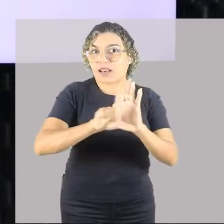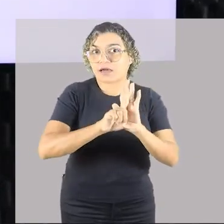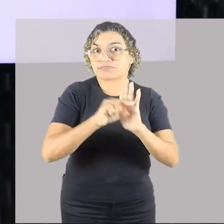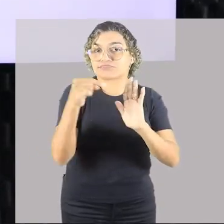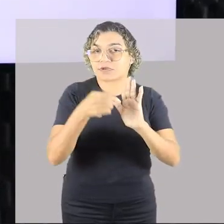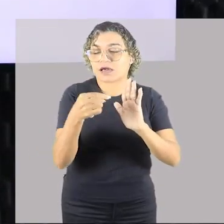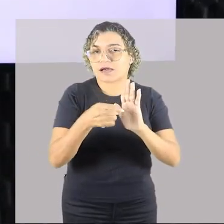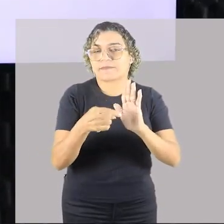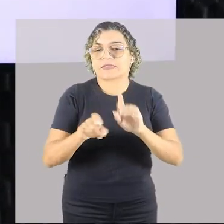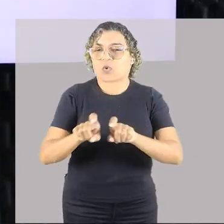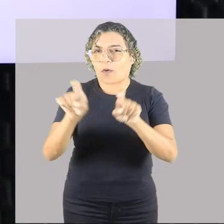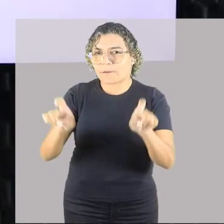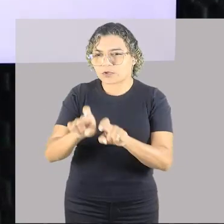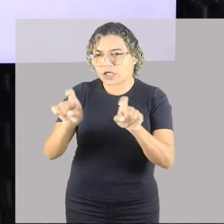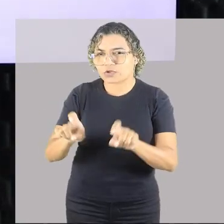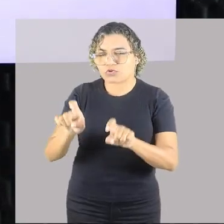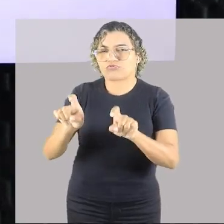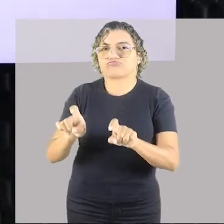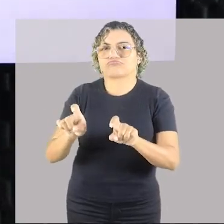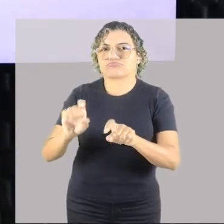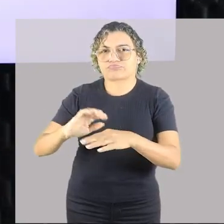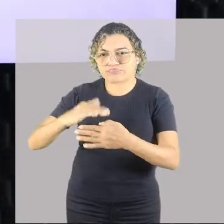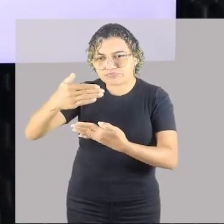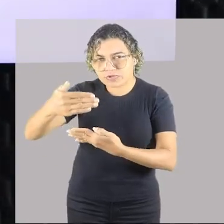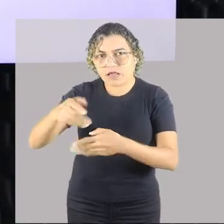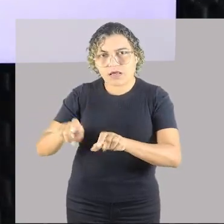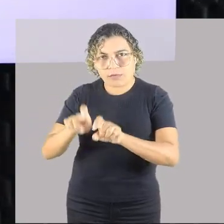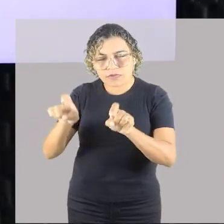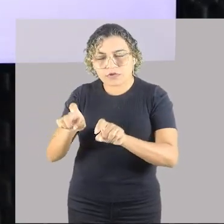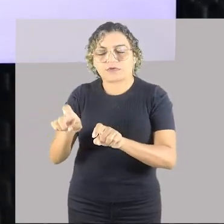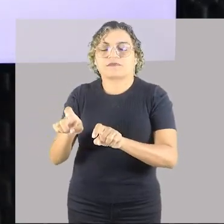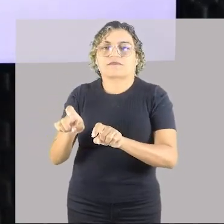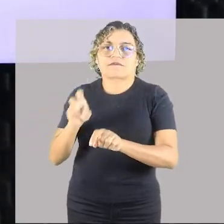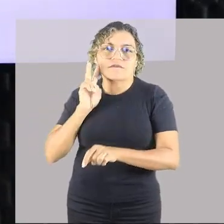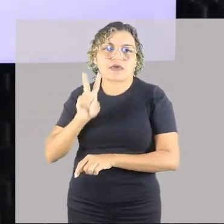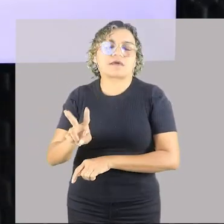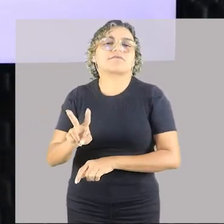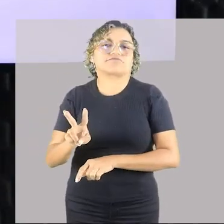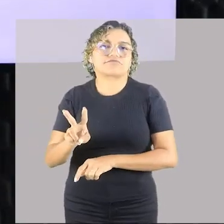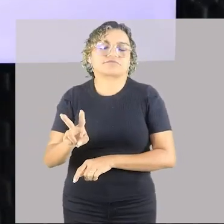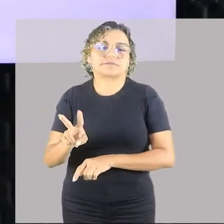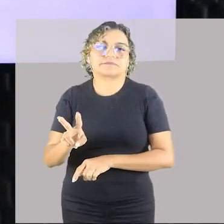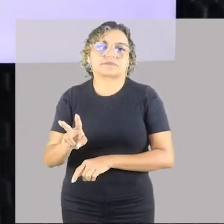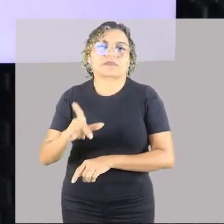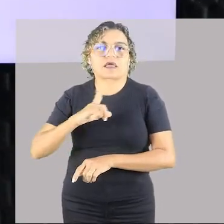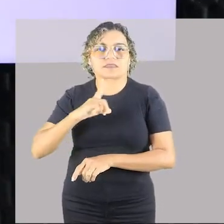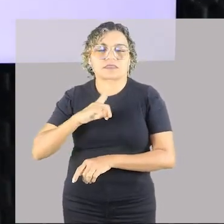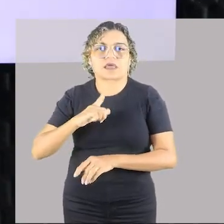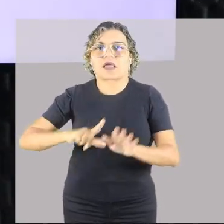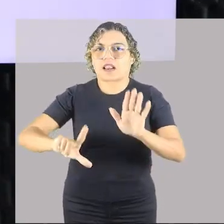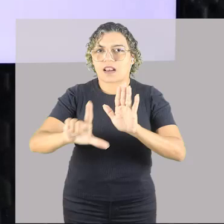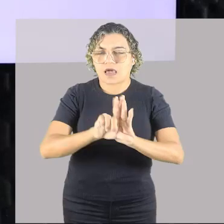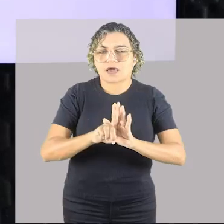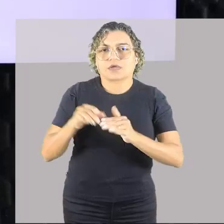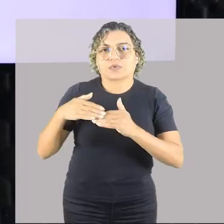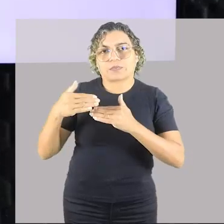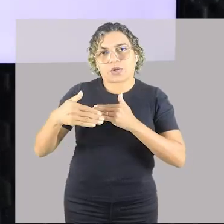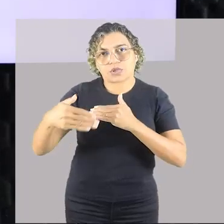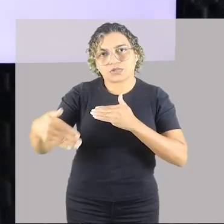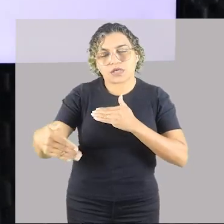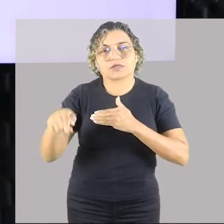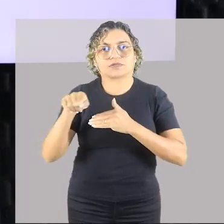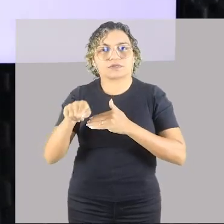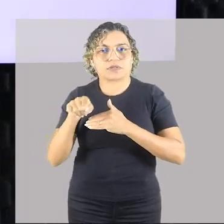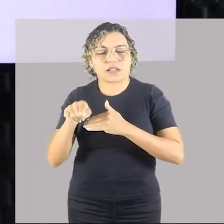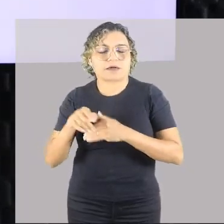tiver pelo computador, dá para ver pelo site do Planalto a legislação. Se você tiver, eventualmente, um Vadmecum, certamente tem a Lei de Processo